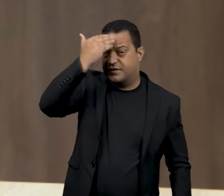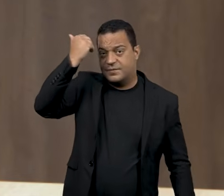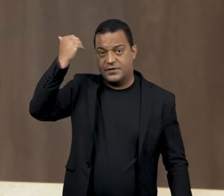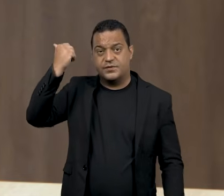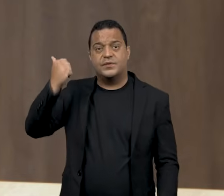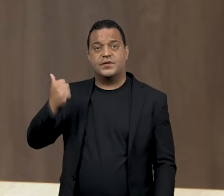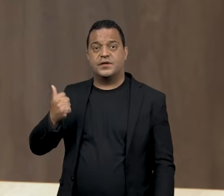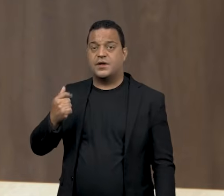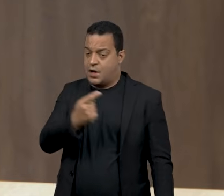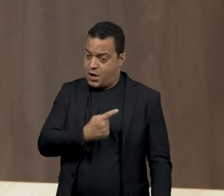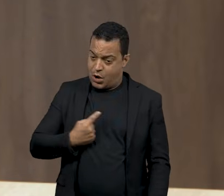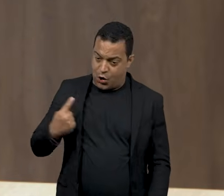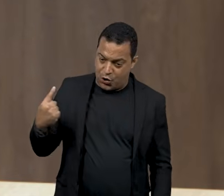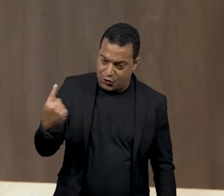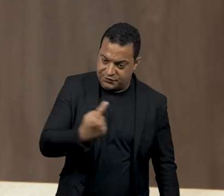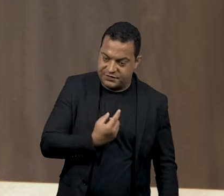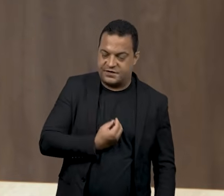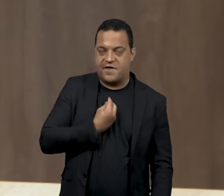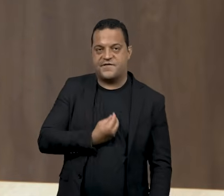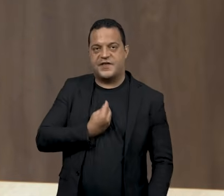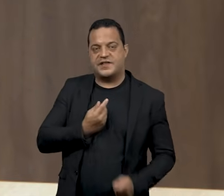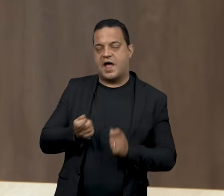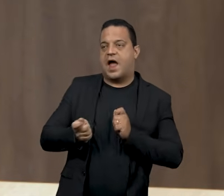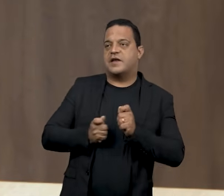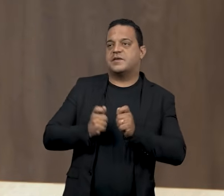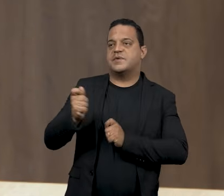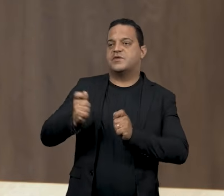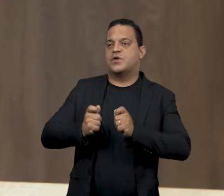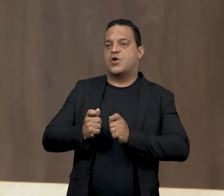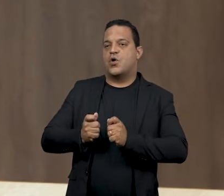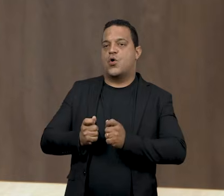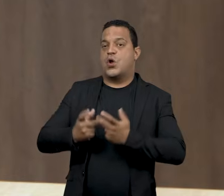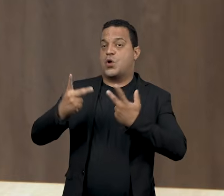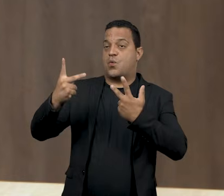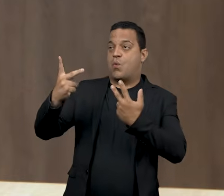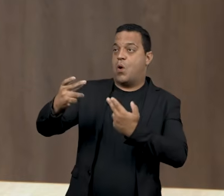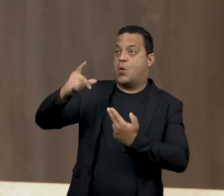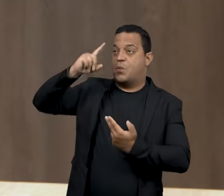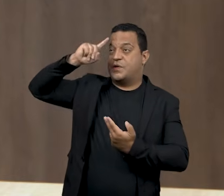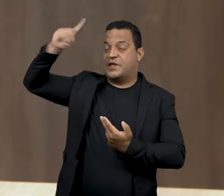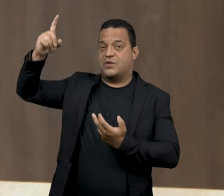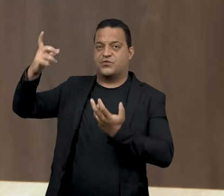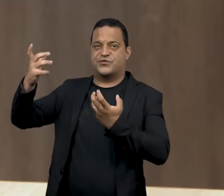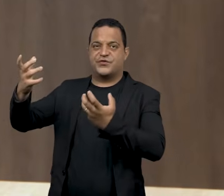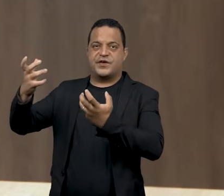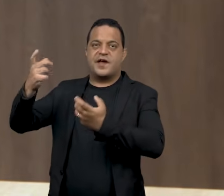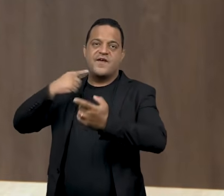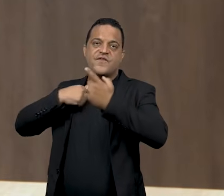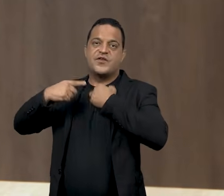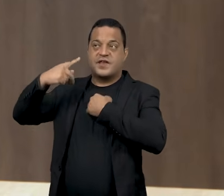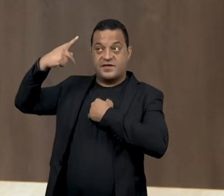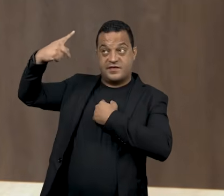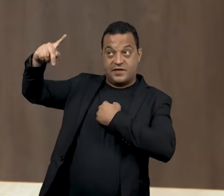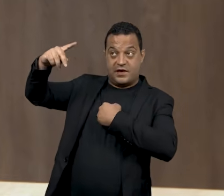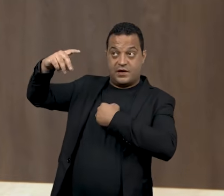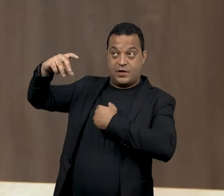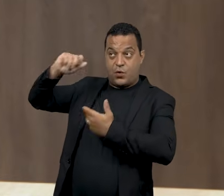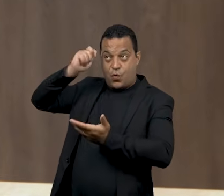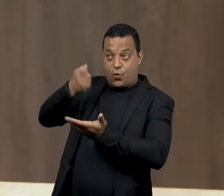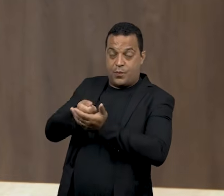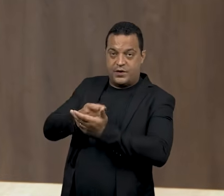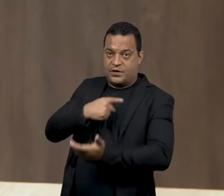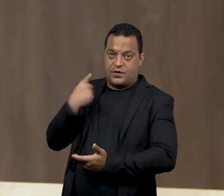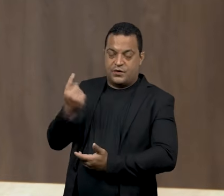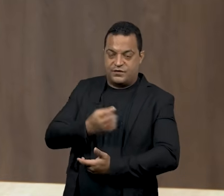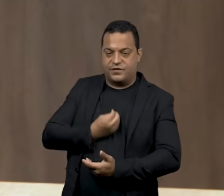esses princípios de sabedoria que regem a nossa vida, que nos direcionam para viver conforme Deus pode